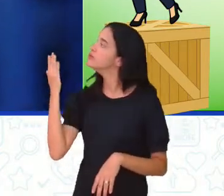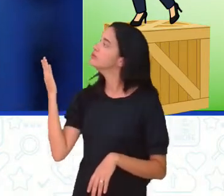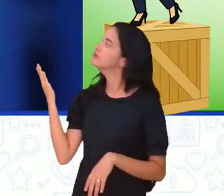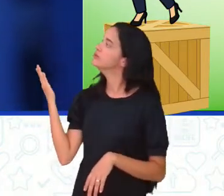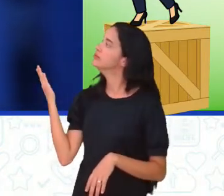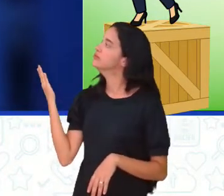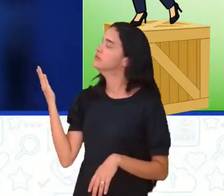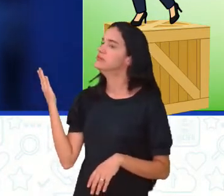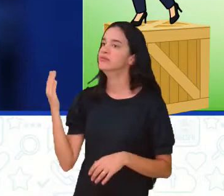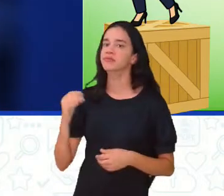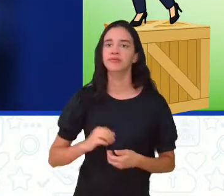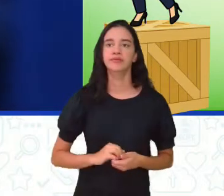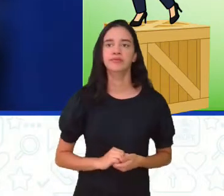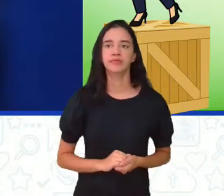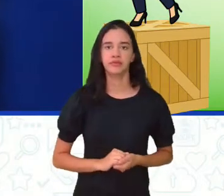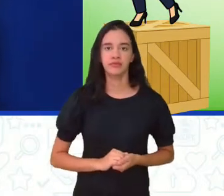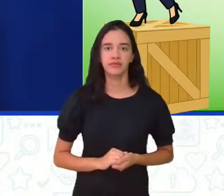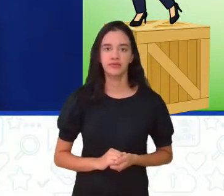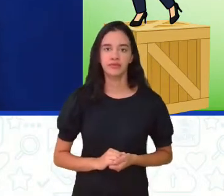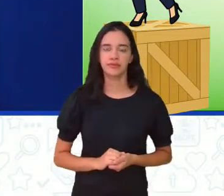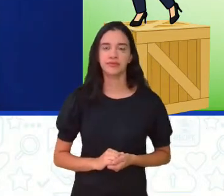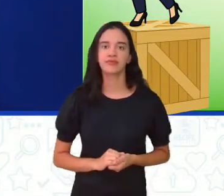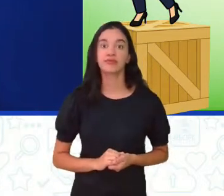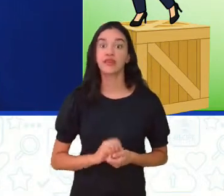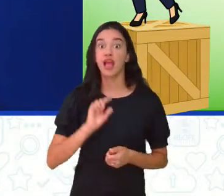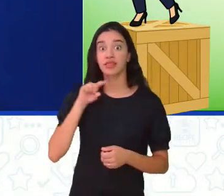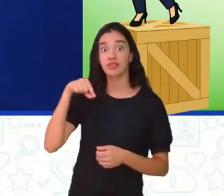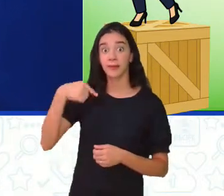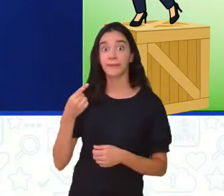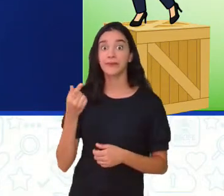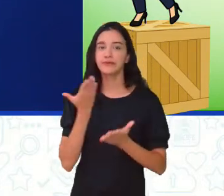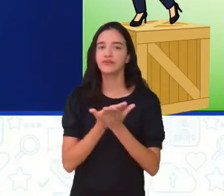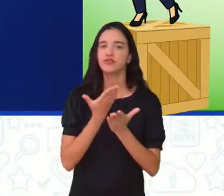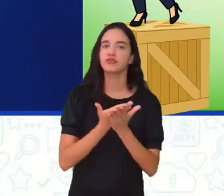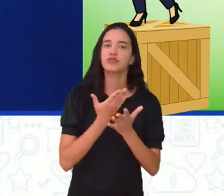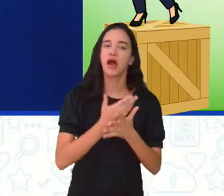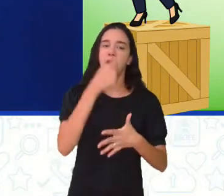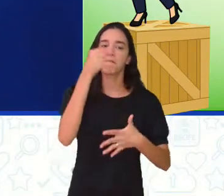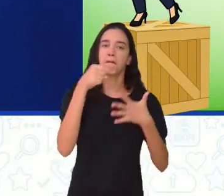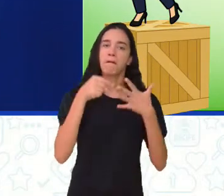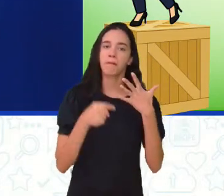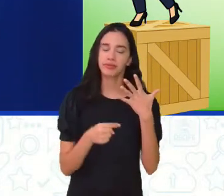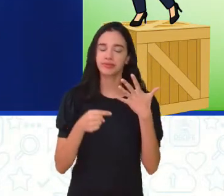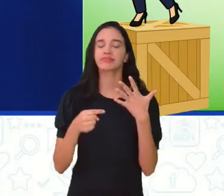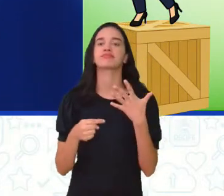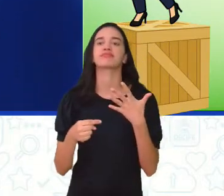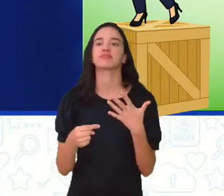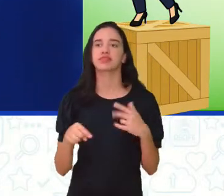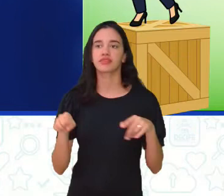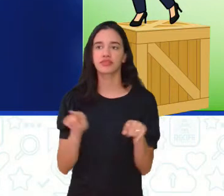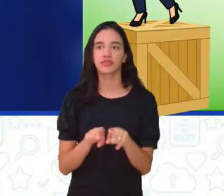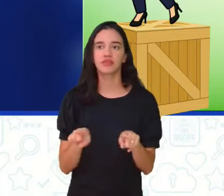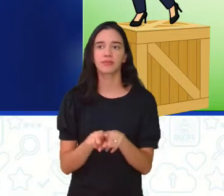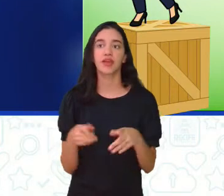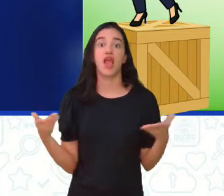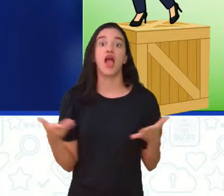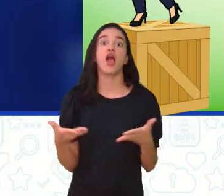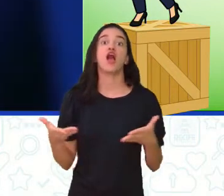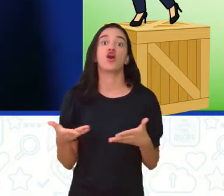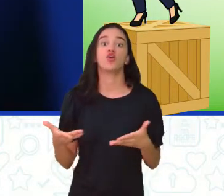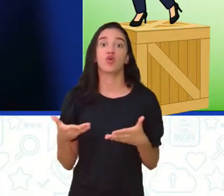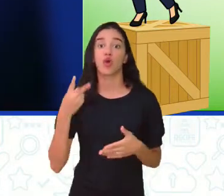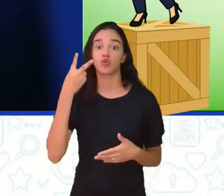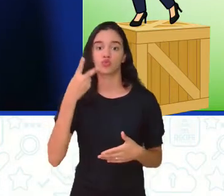nasais, o nariz, passando aí por alguns tubos, que daqui a pouco a gente vai estudar cada um deles, e indo em direção agora aos